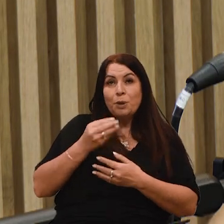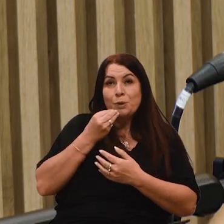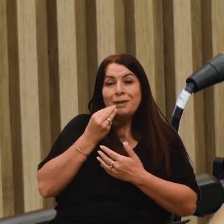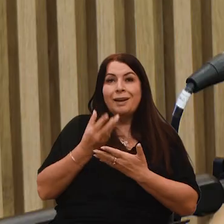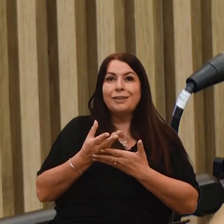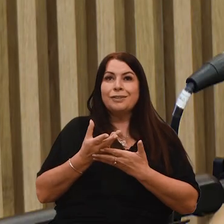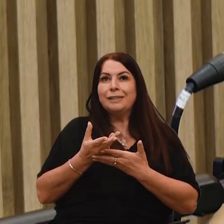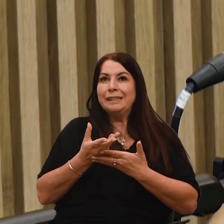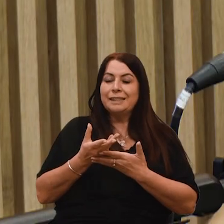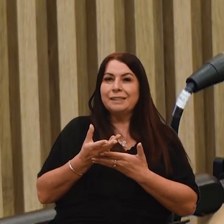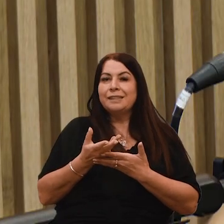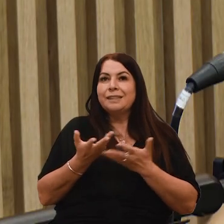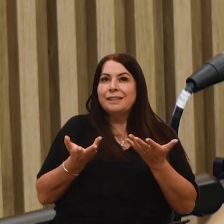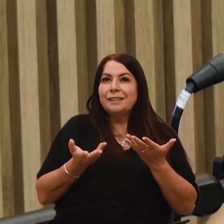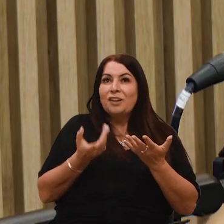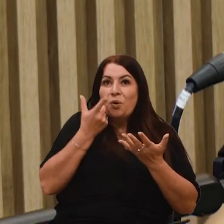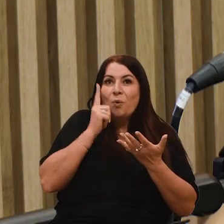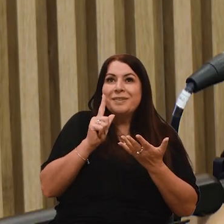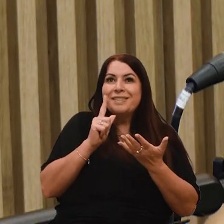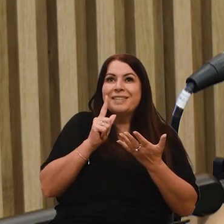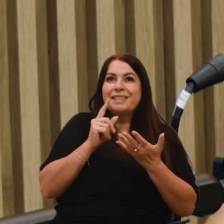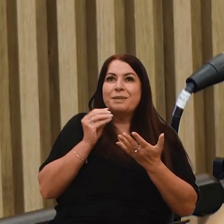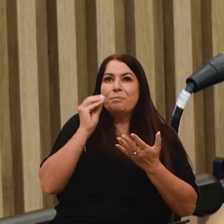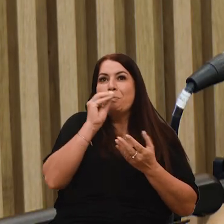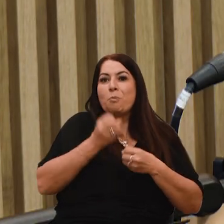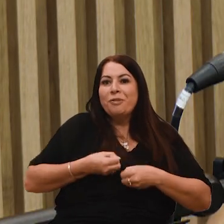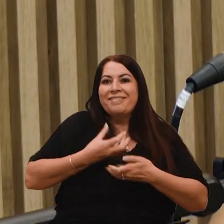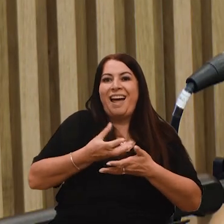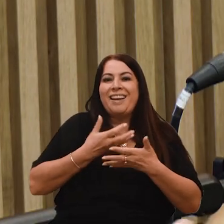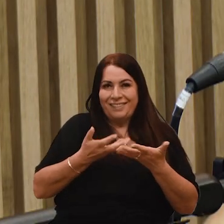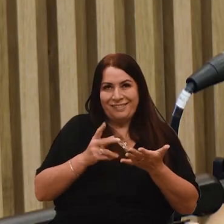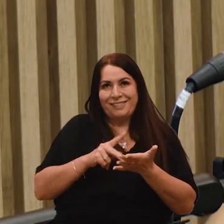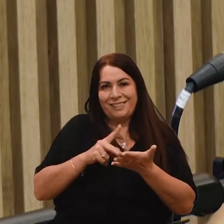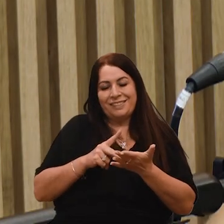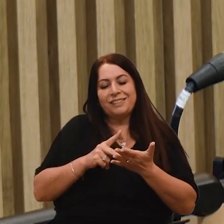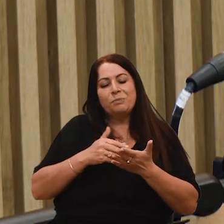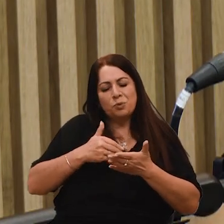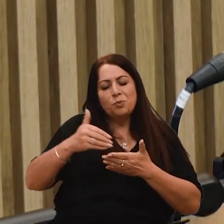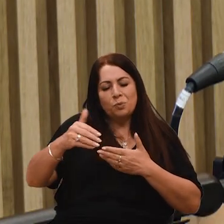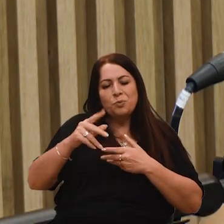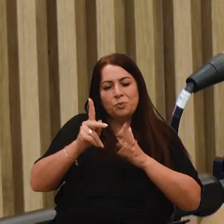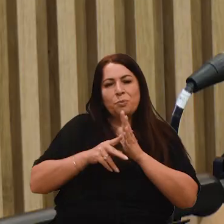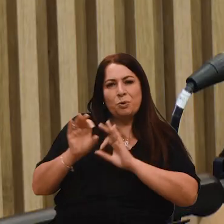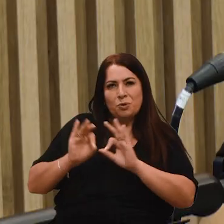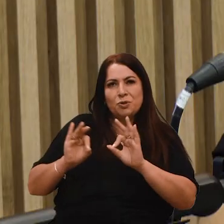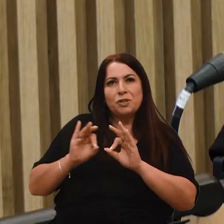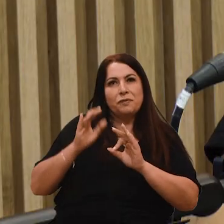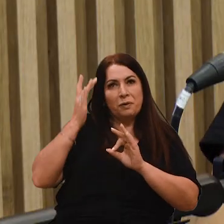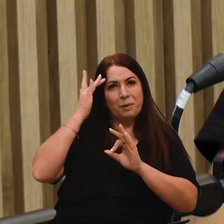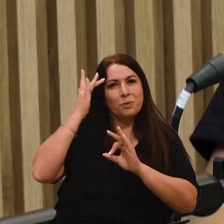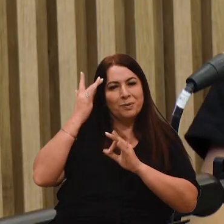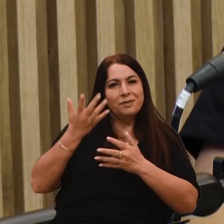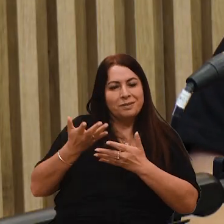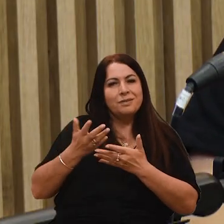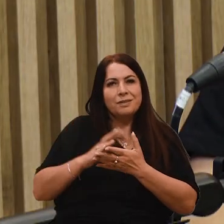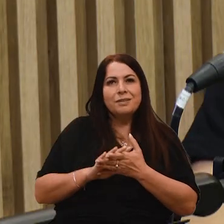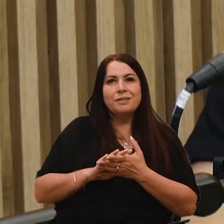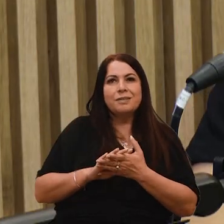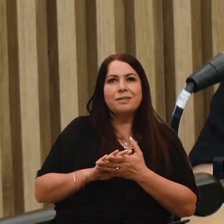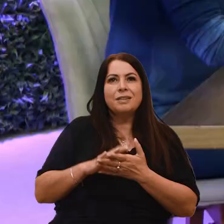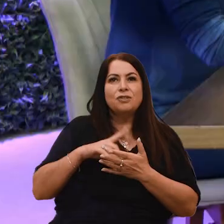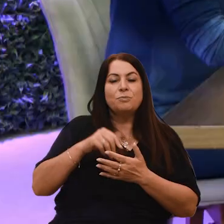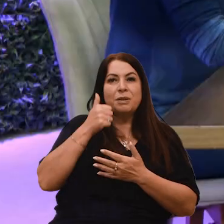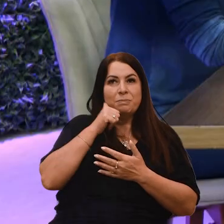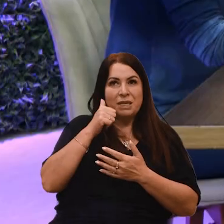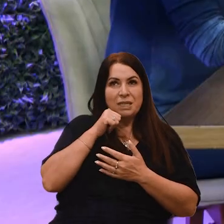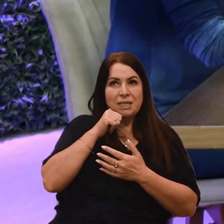oportunidade a gente até não consegue colocar tanto para fora, né? Mas ao longo do projeto tu vê que eles vão amadurecendo nessa. E tinha Essa uma discussão.